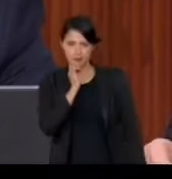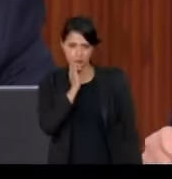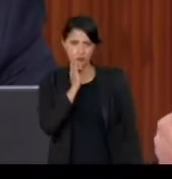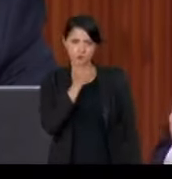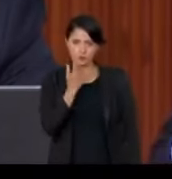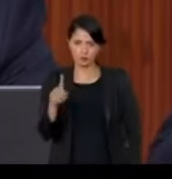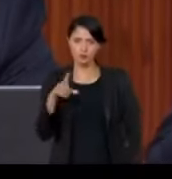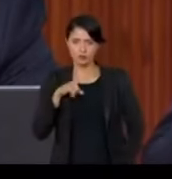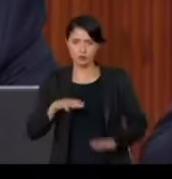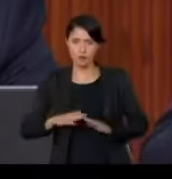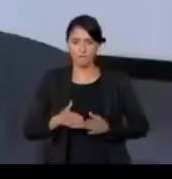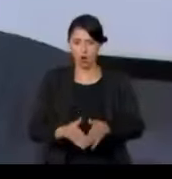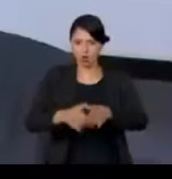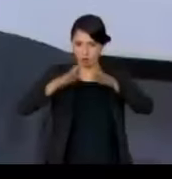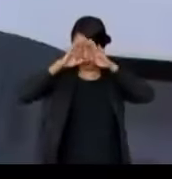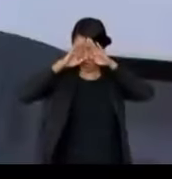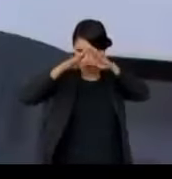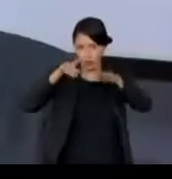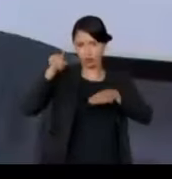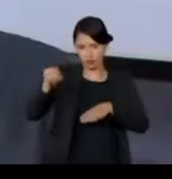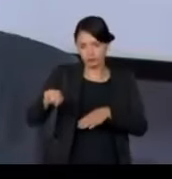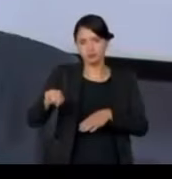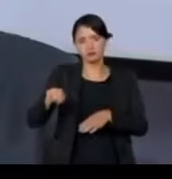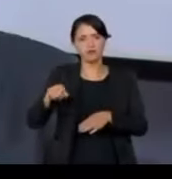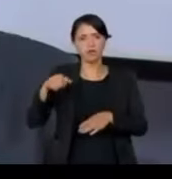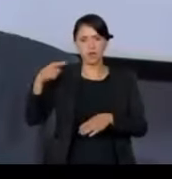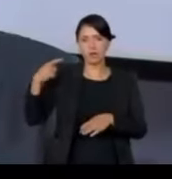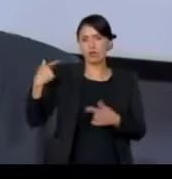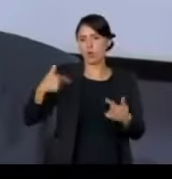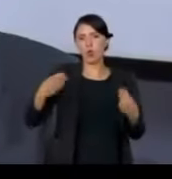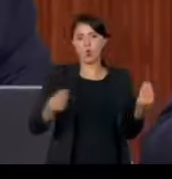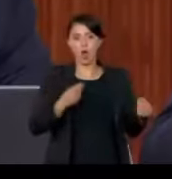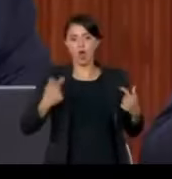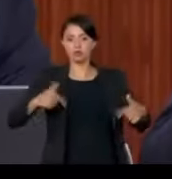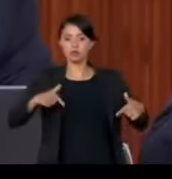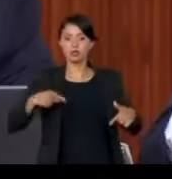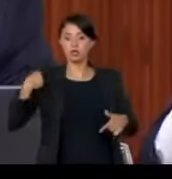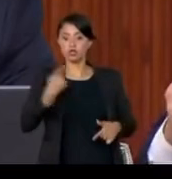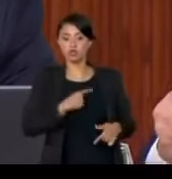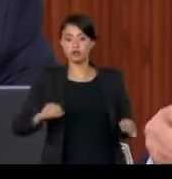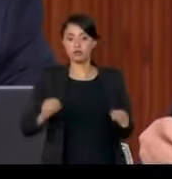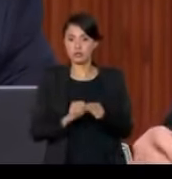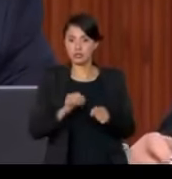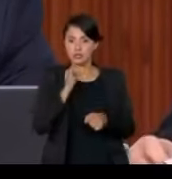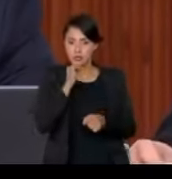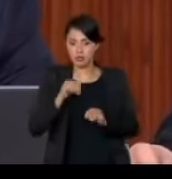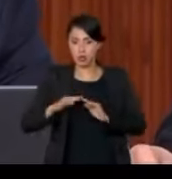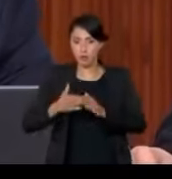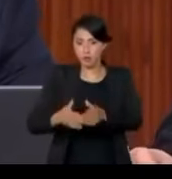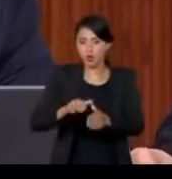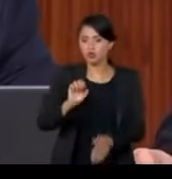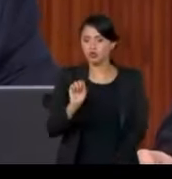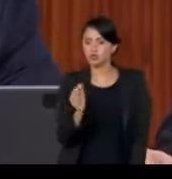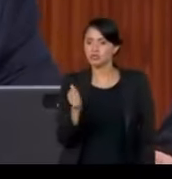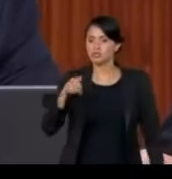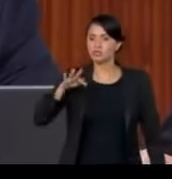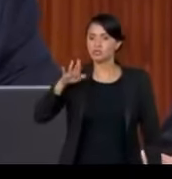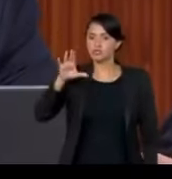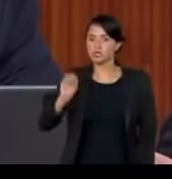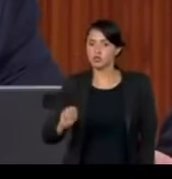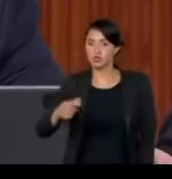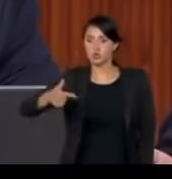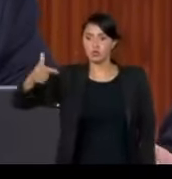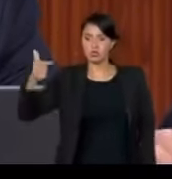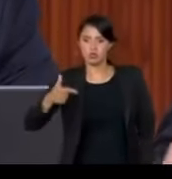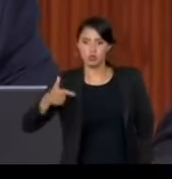dos portos e aeroportos. Que ações efetivas nós vamos tomar, por exemplo, no Porto de Santos, que se tornou o segundo maior